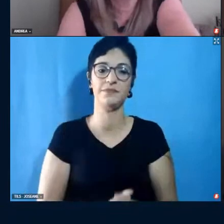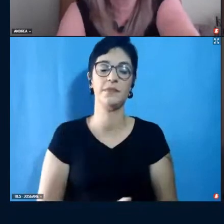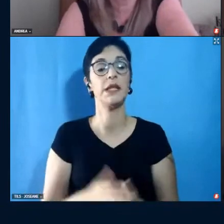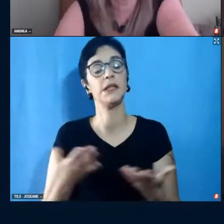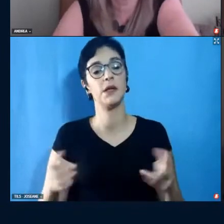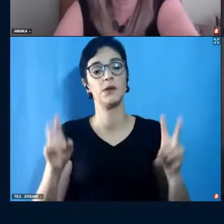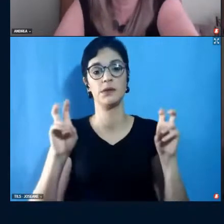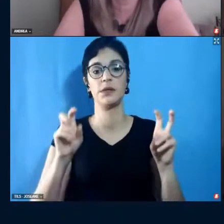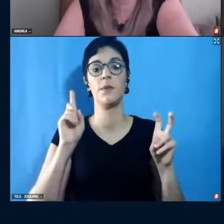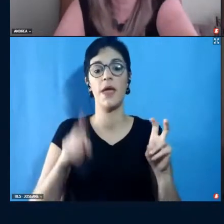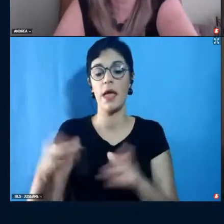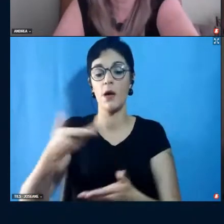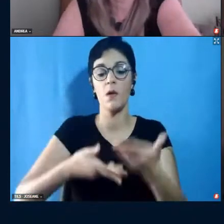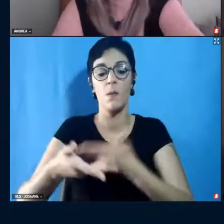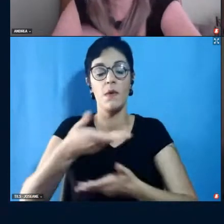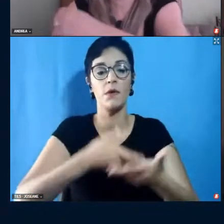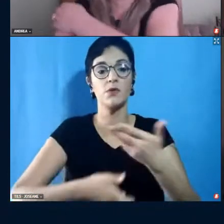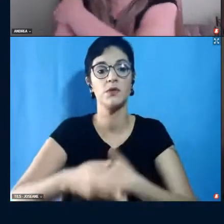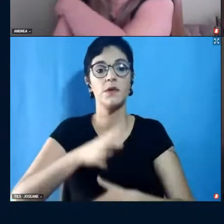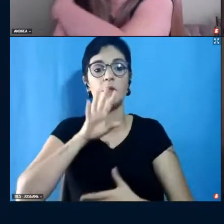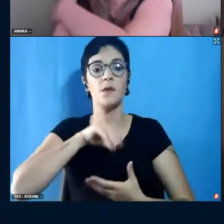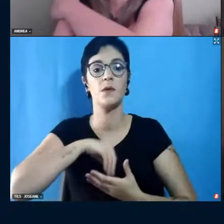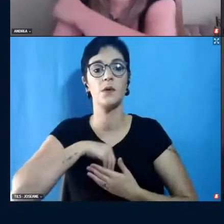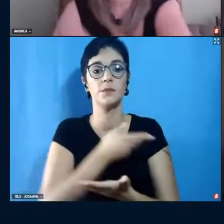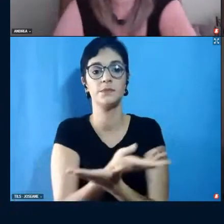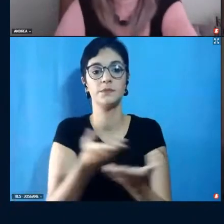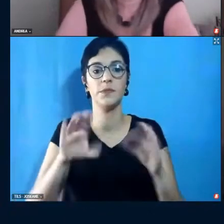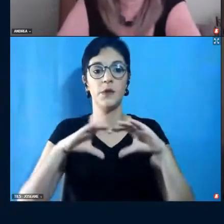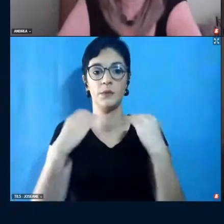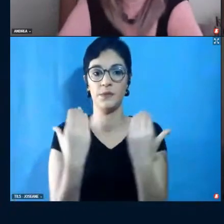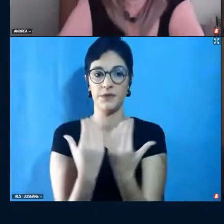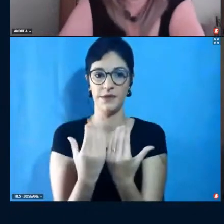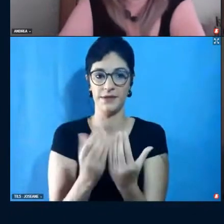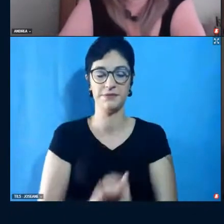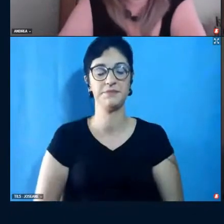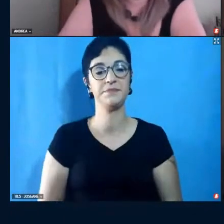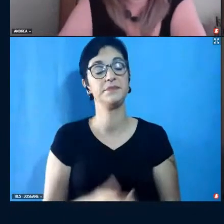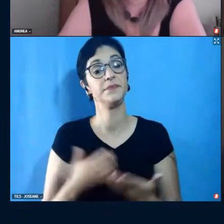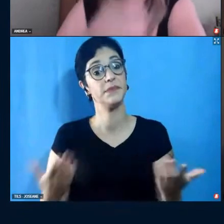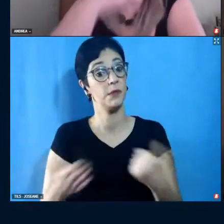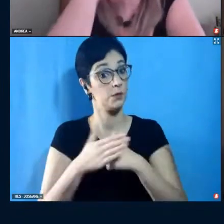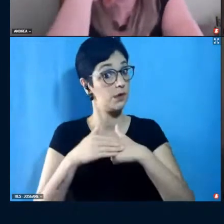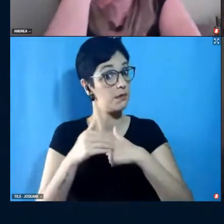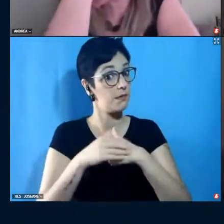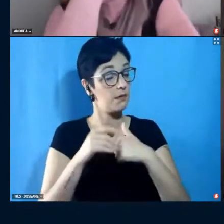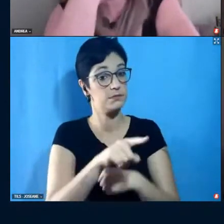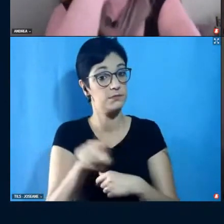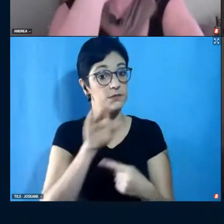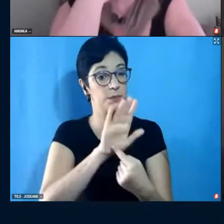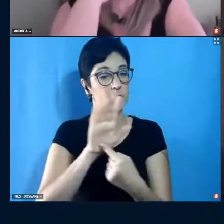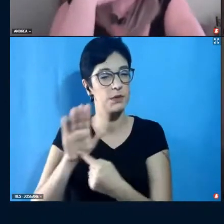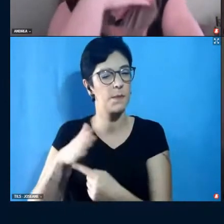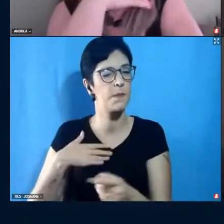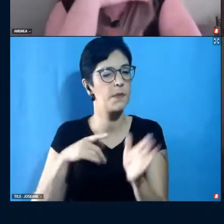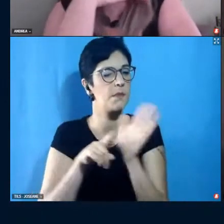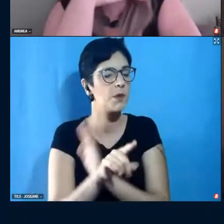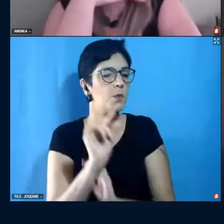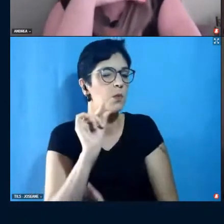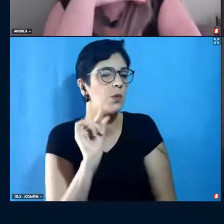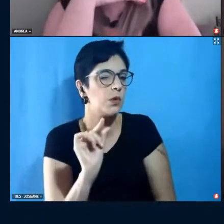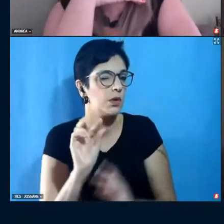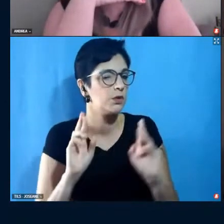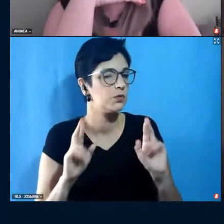com a comunidade. Então, queridos apresentadores e apresentadoras, prestem atenção que a minha pergunta é um pouquinho